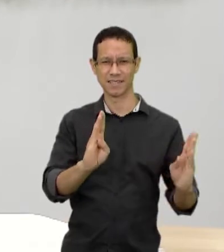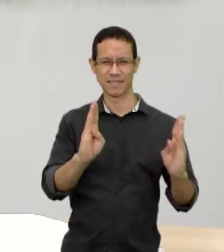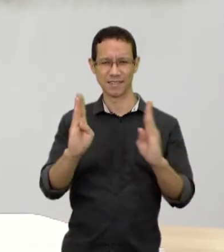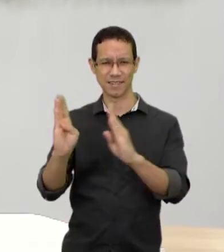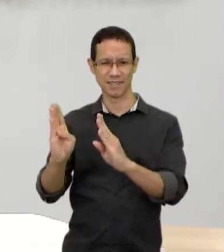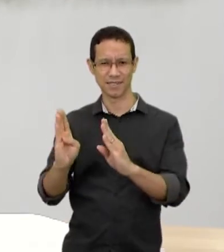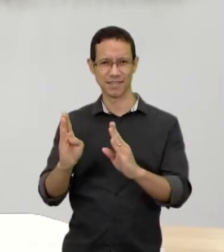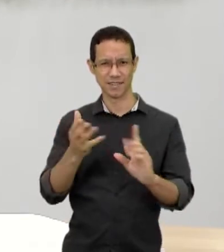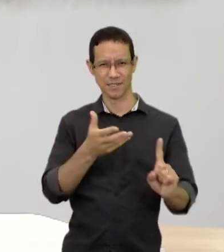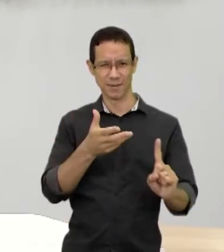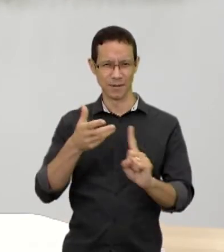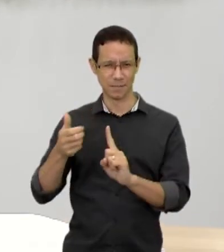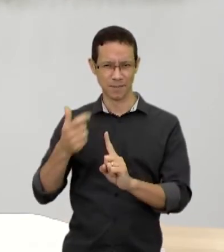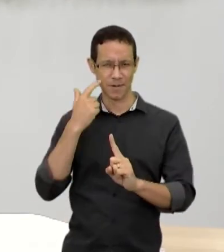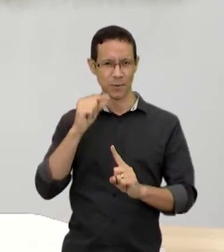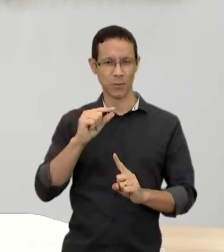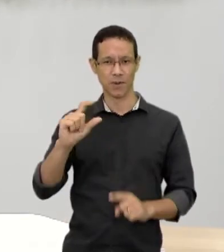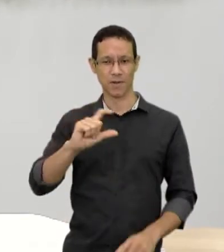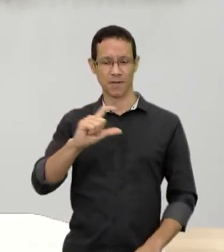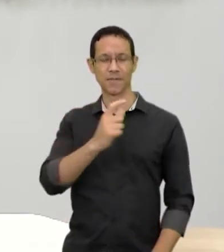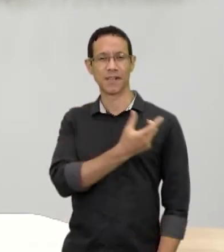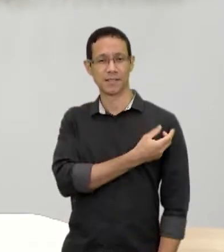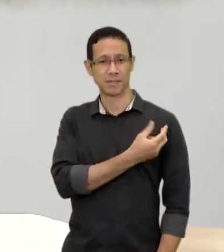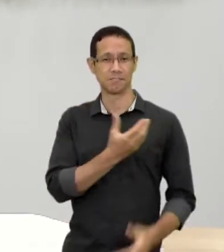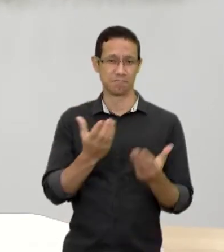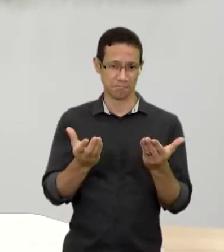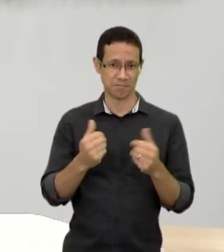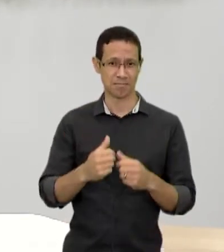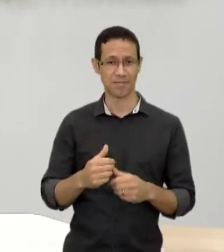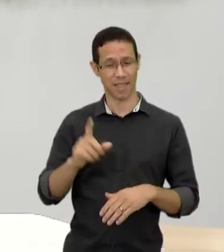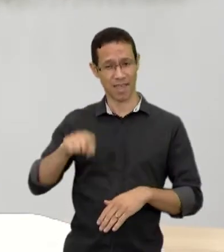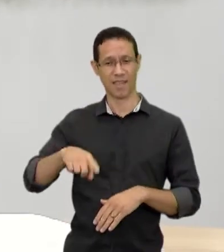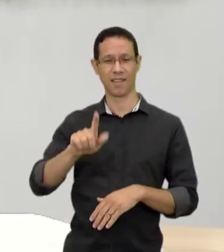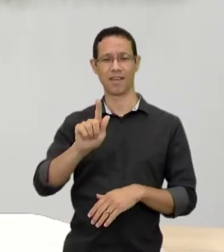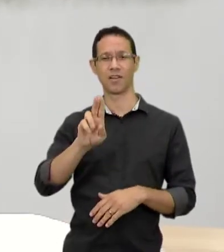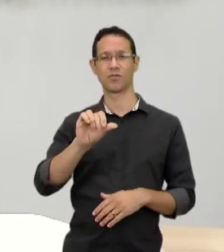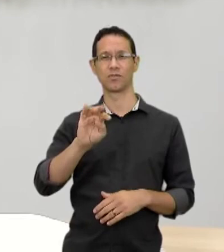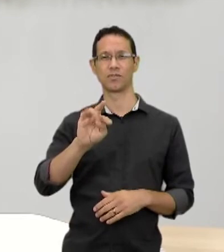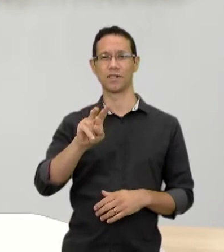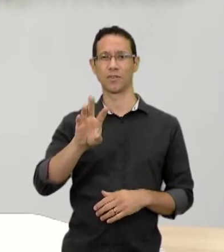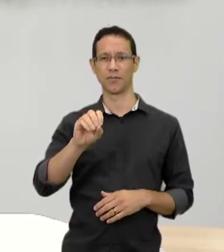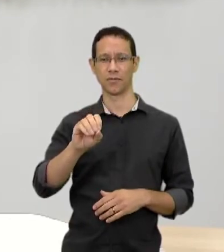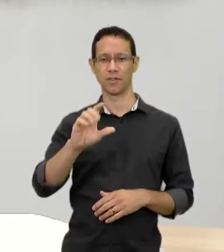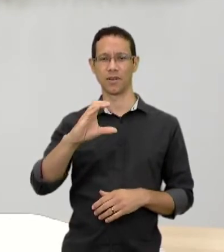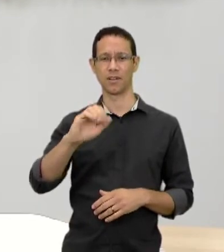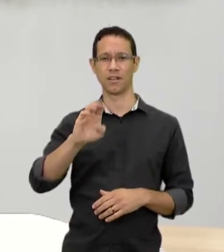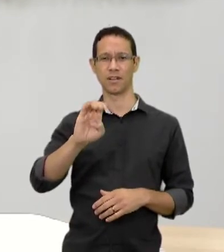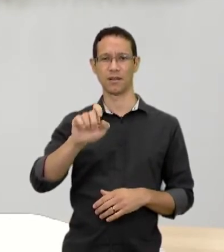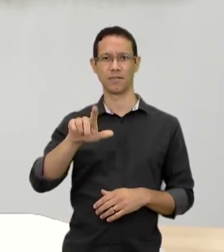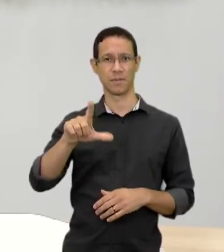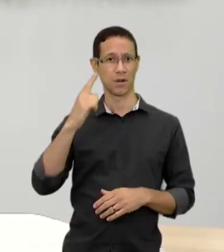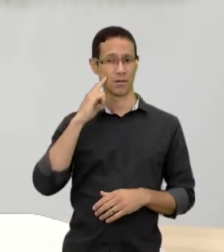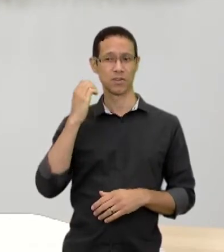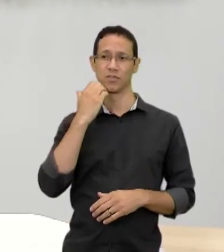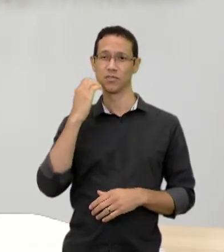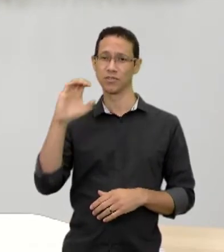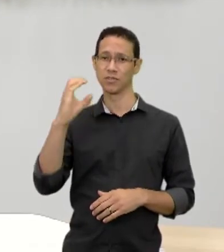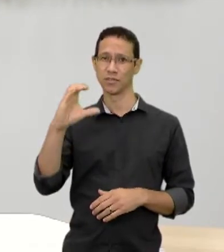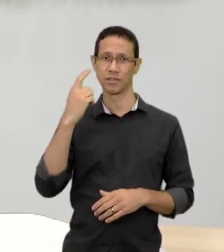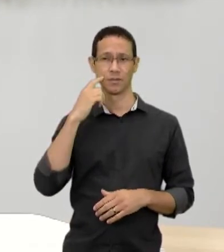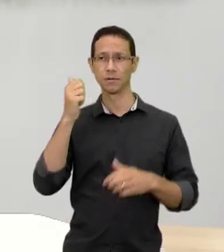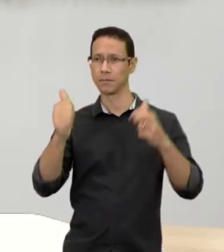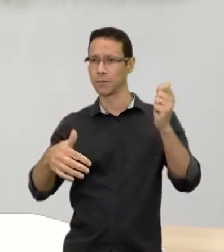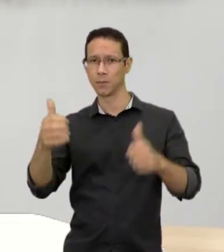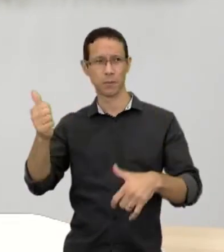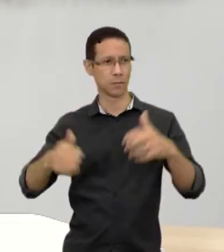do acolhimento, né, sobre vacinação. Então, aquele é o Dr. Gustavo Cabral, que é um cientista, mas ele